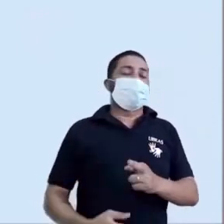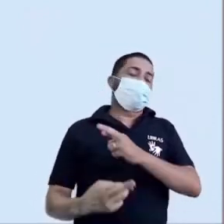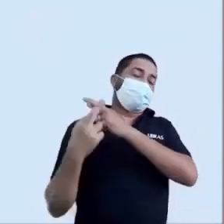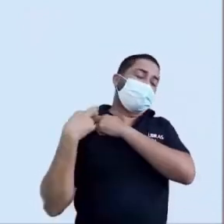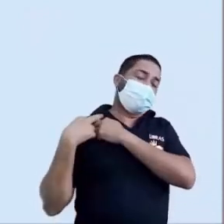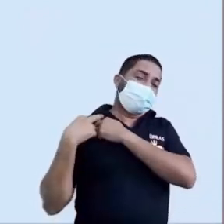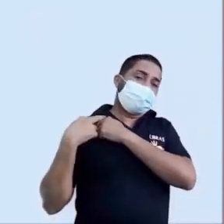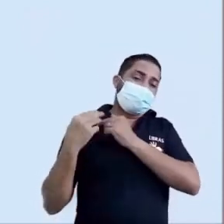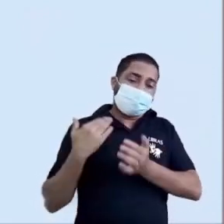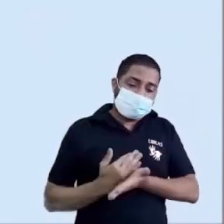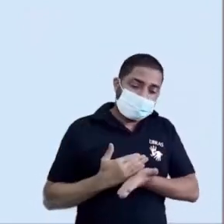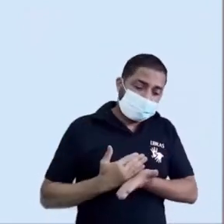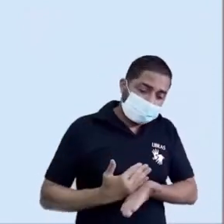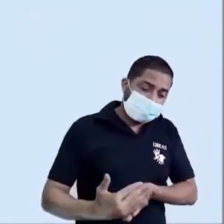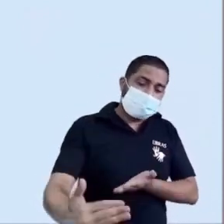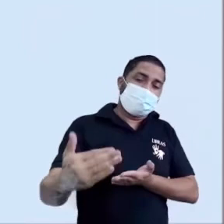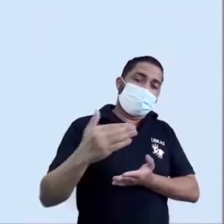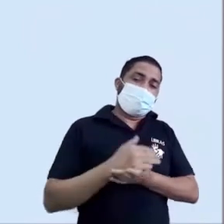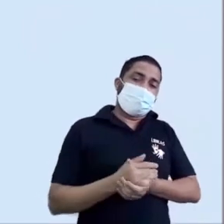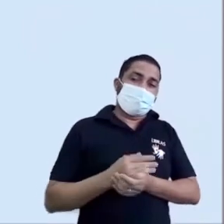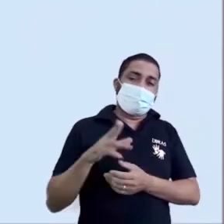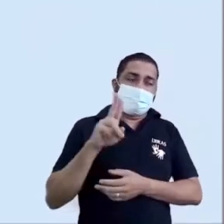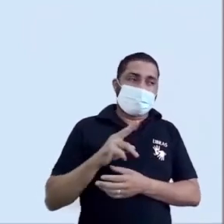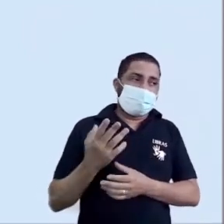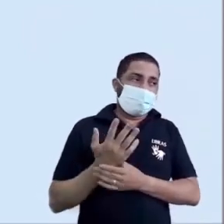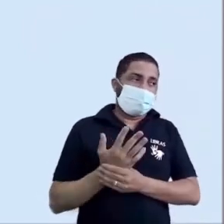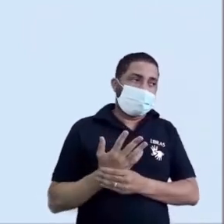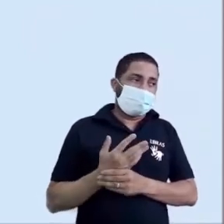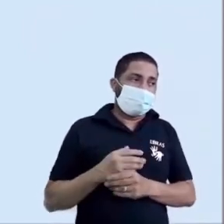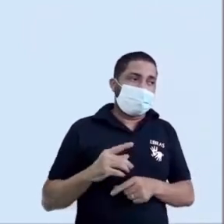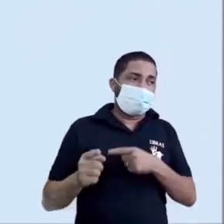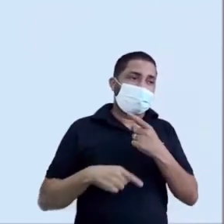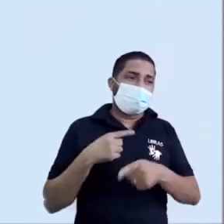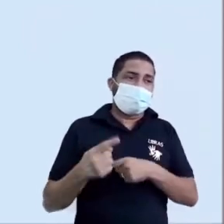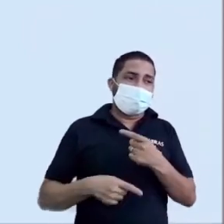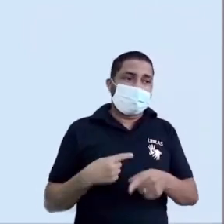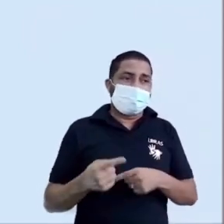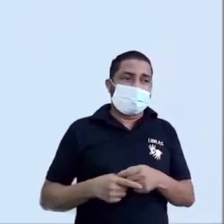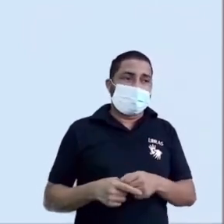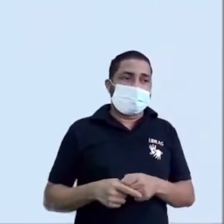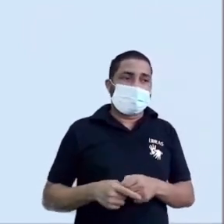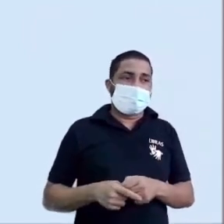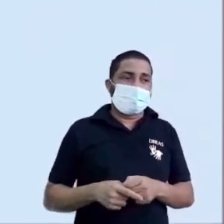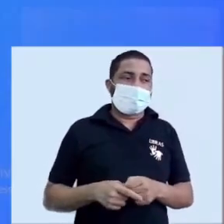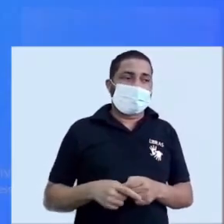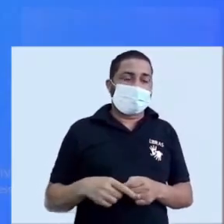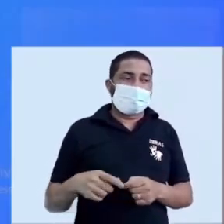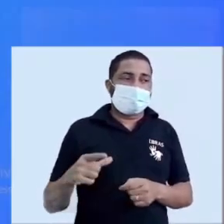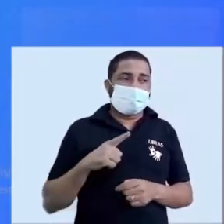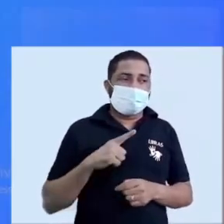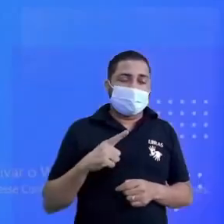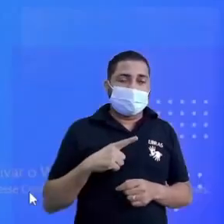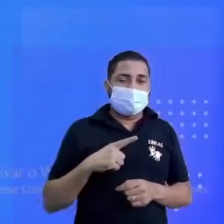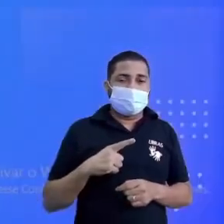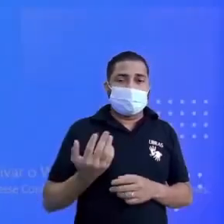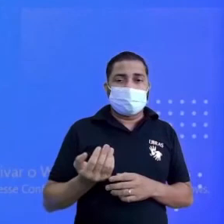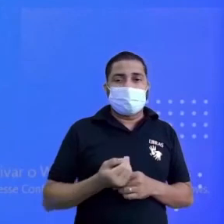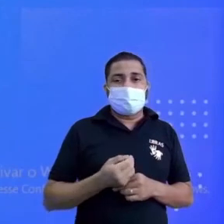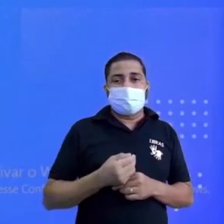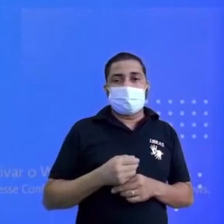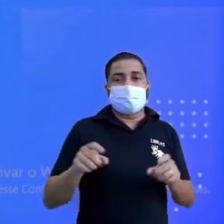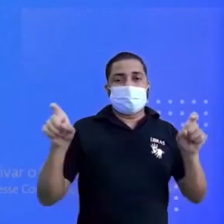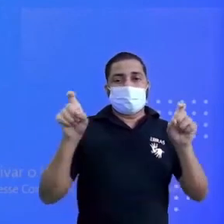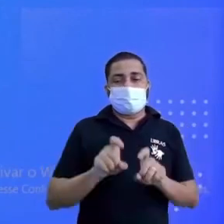representação a partir do uso da mão mesmo, né? Depois você passa para o computador,